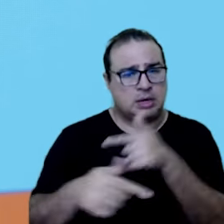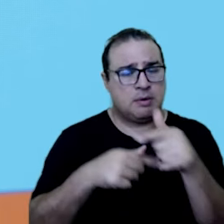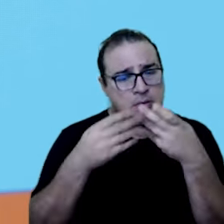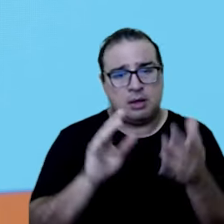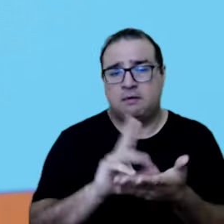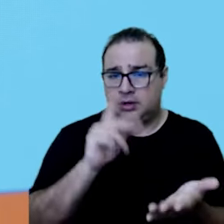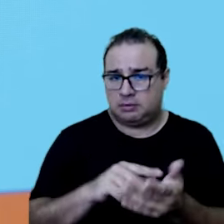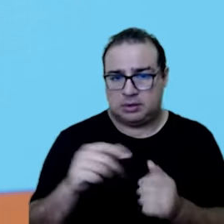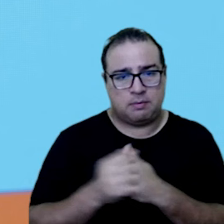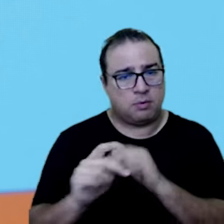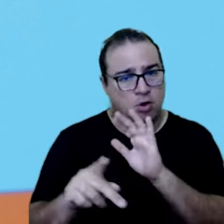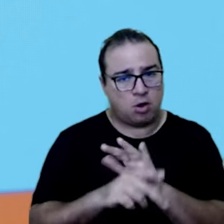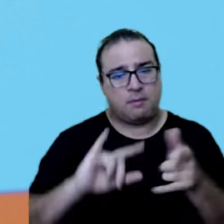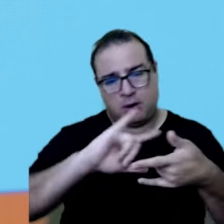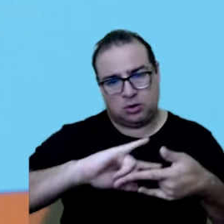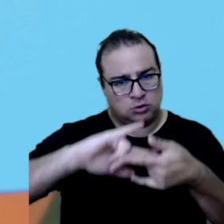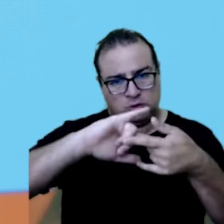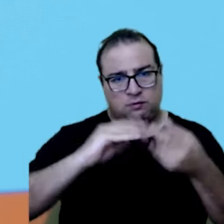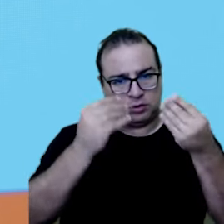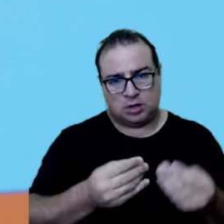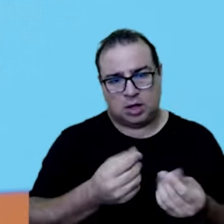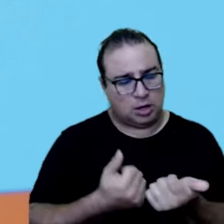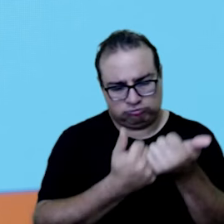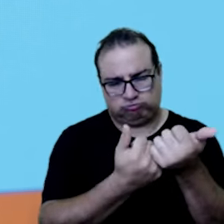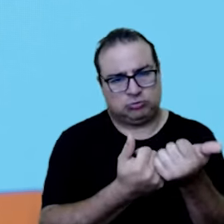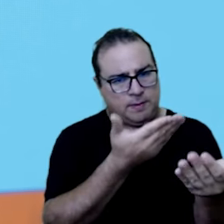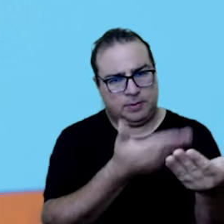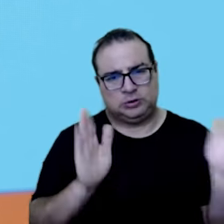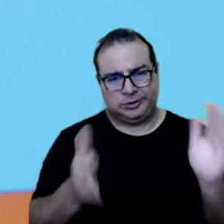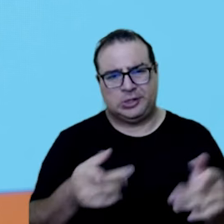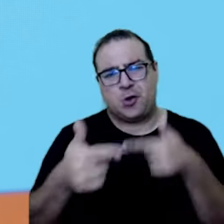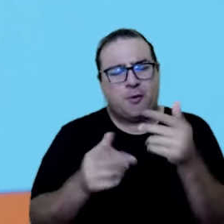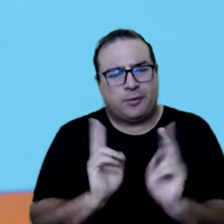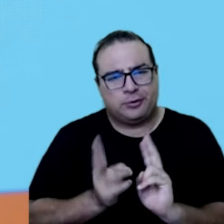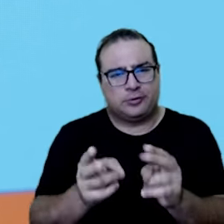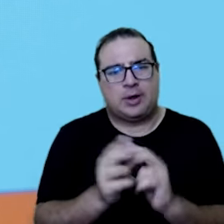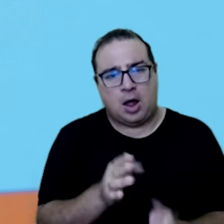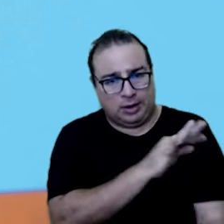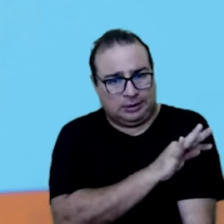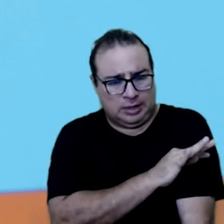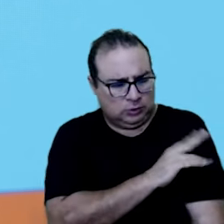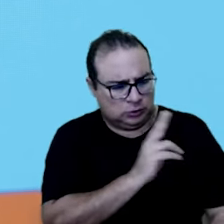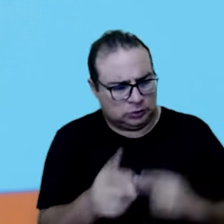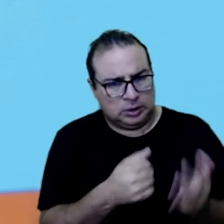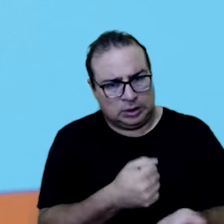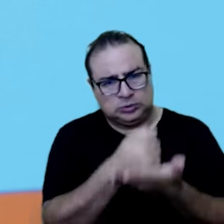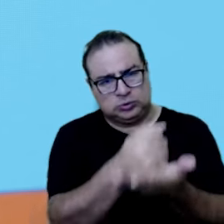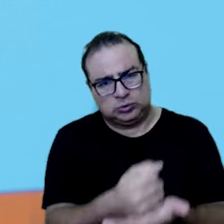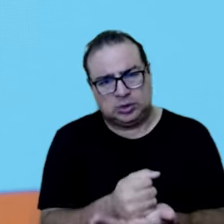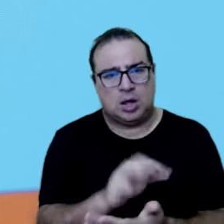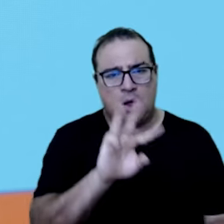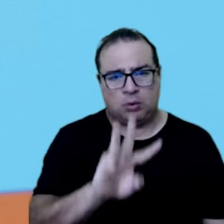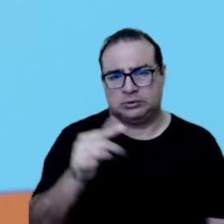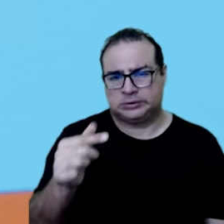muito bem funciona mas nem a própria Microsoft mais dá suporte então a gente não tem condições técnicas de tentar dar esse suporte